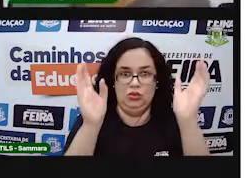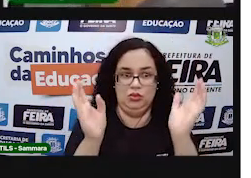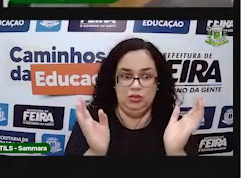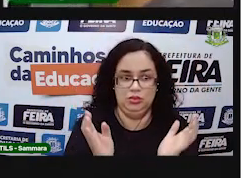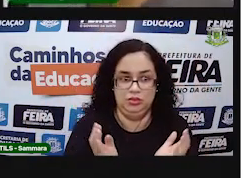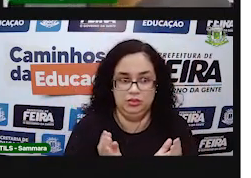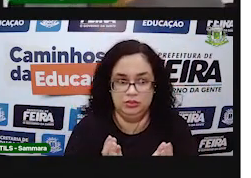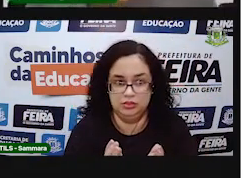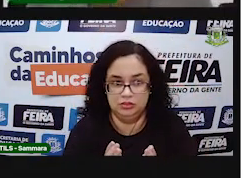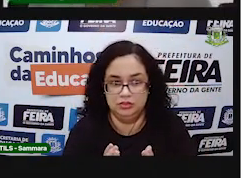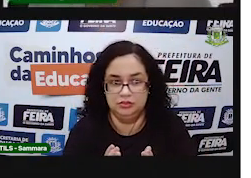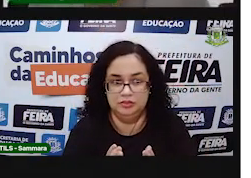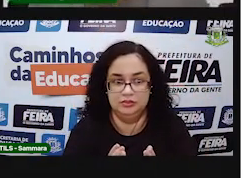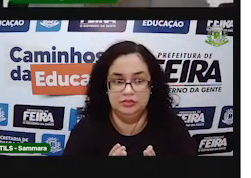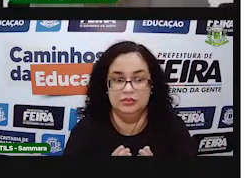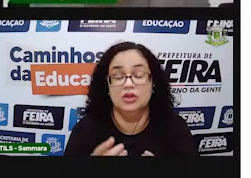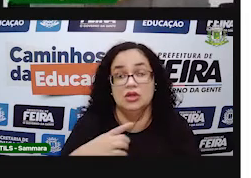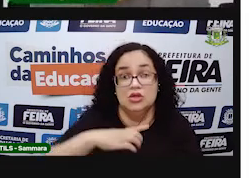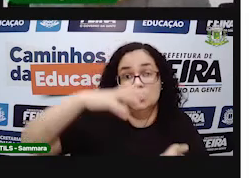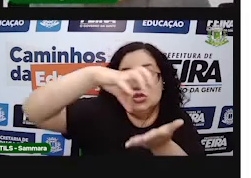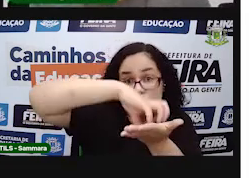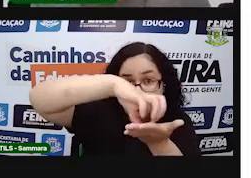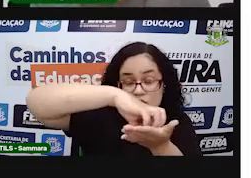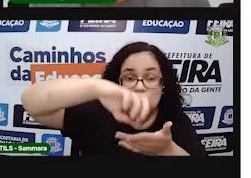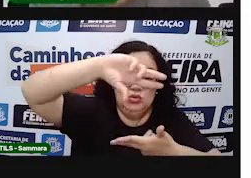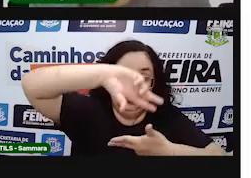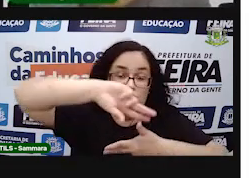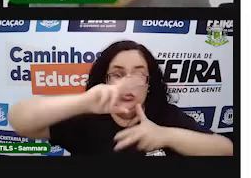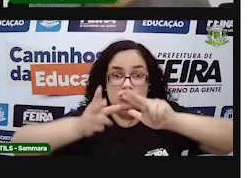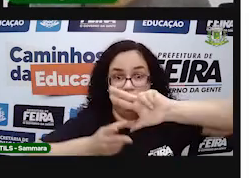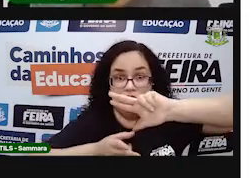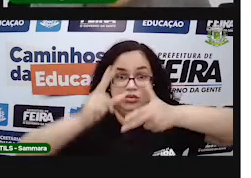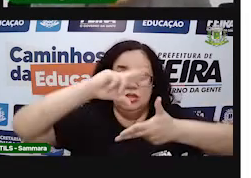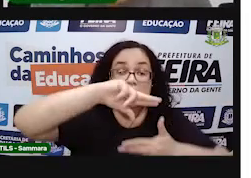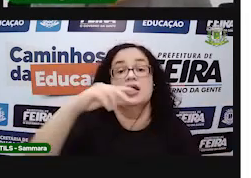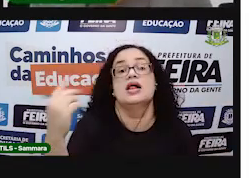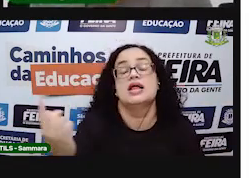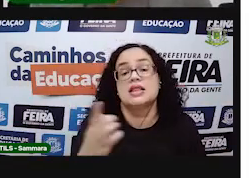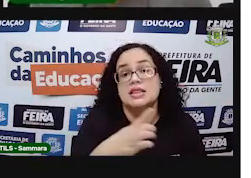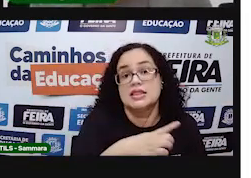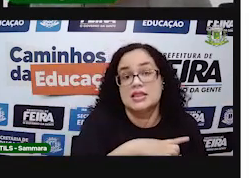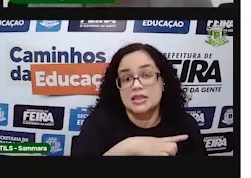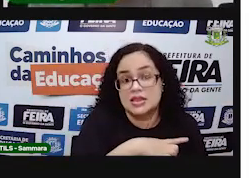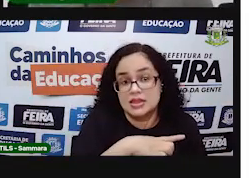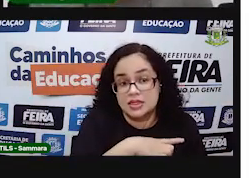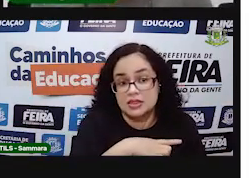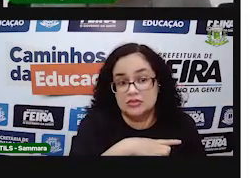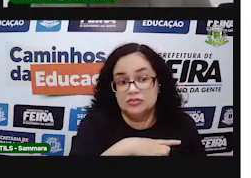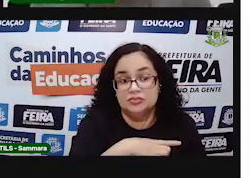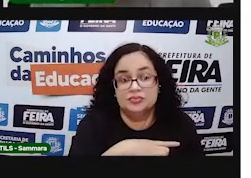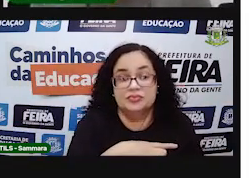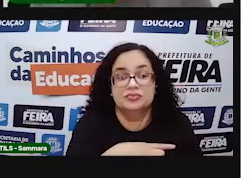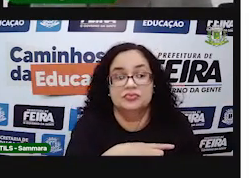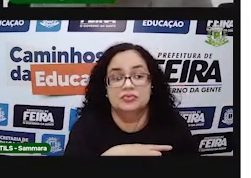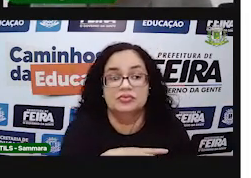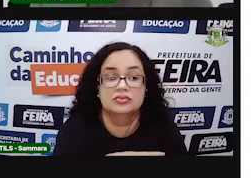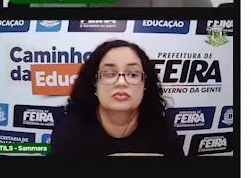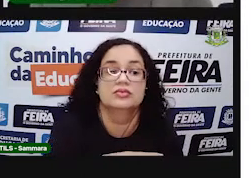redondos vão ser aqueles sólidos geométricos que